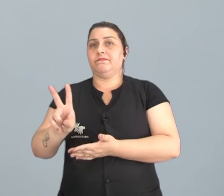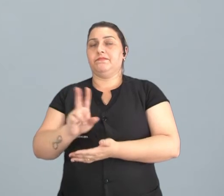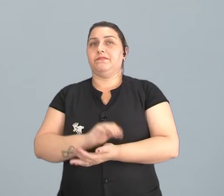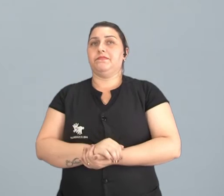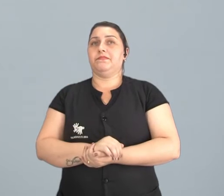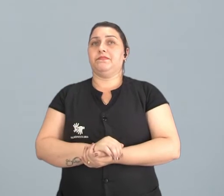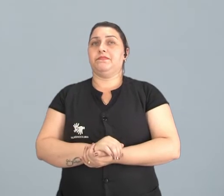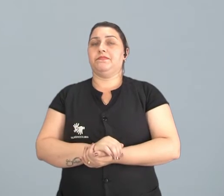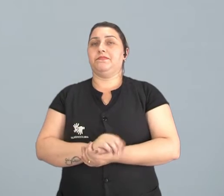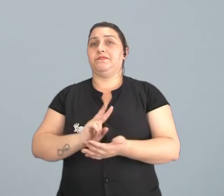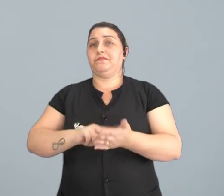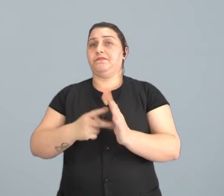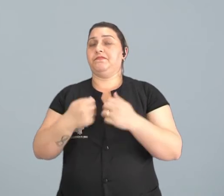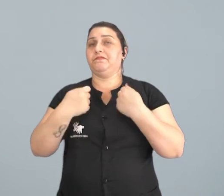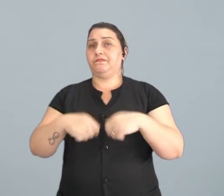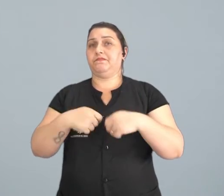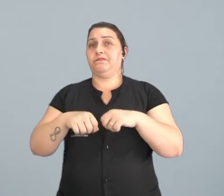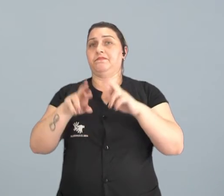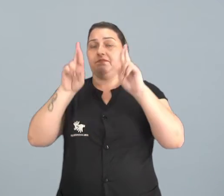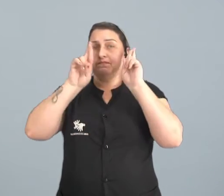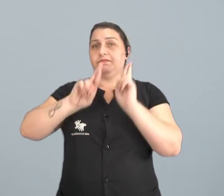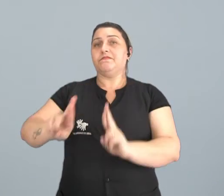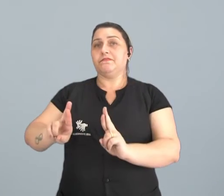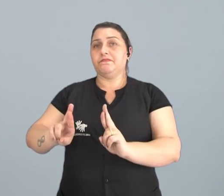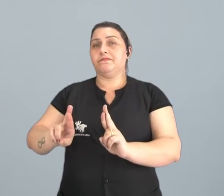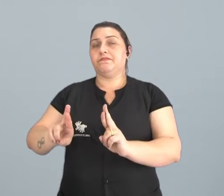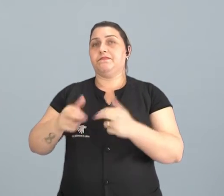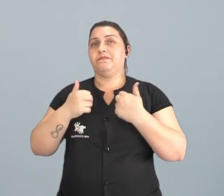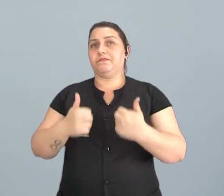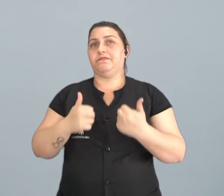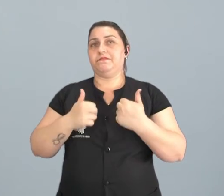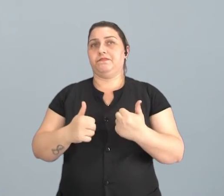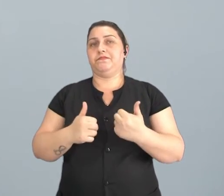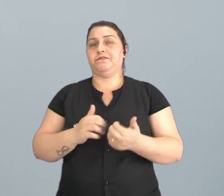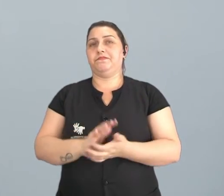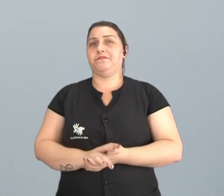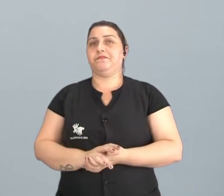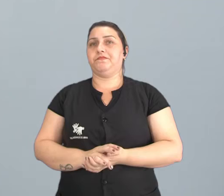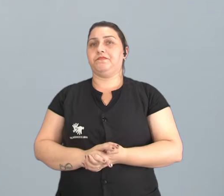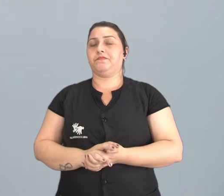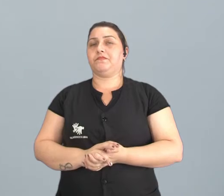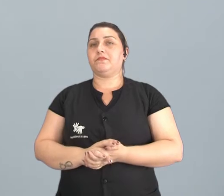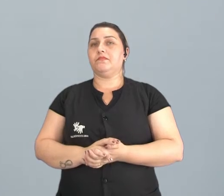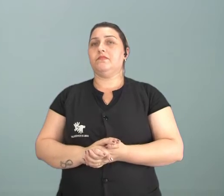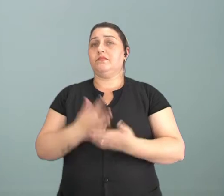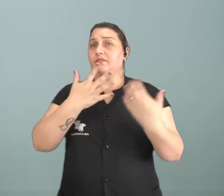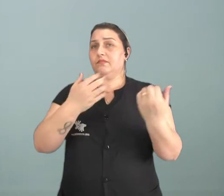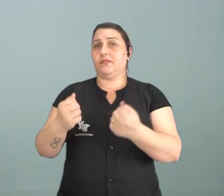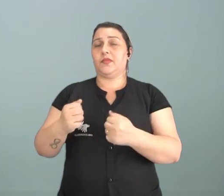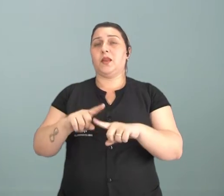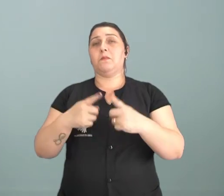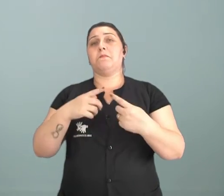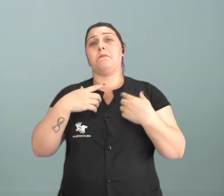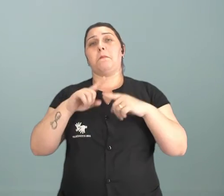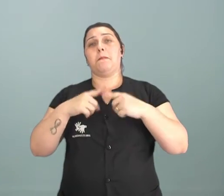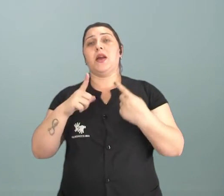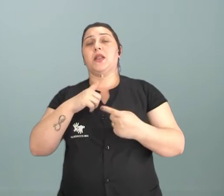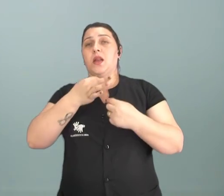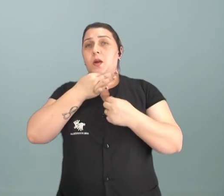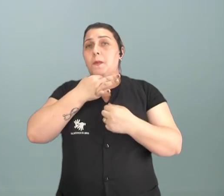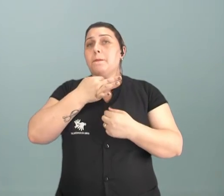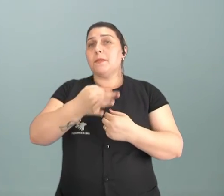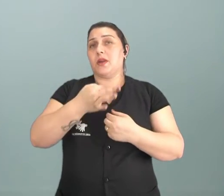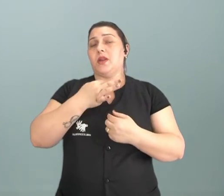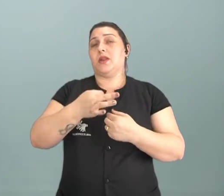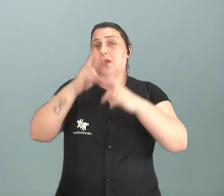não significa que eu tenha de respeitar, tá? Não sou obrigada a concordar com todos, mas eu posso ter uma opinião e saber